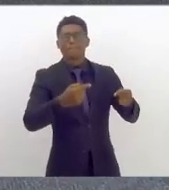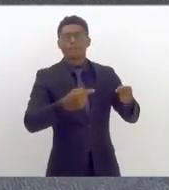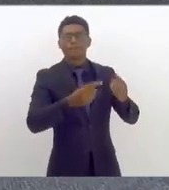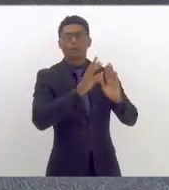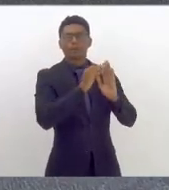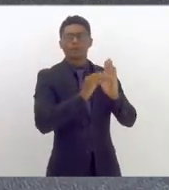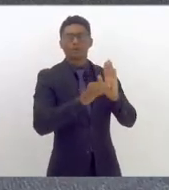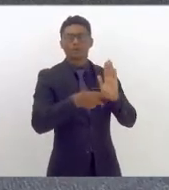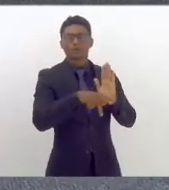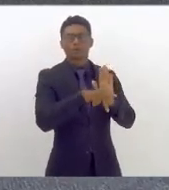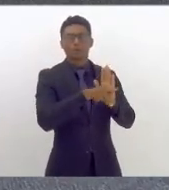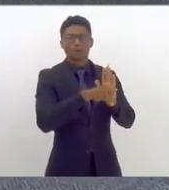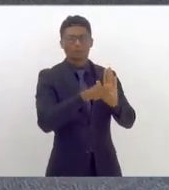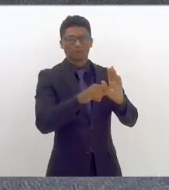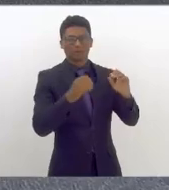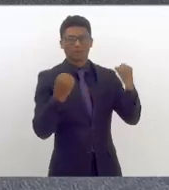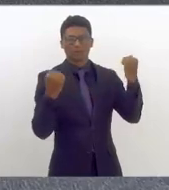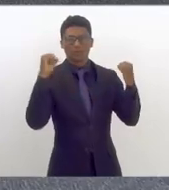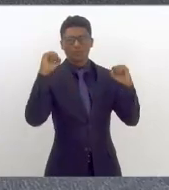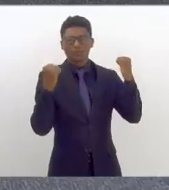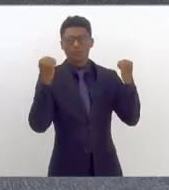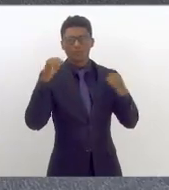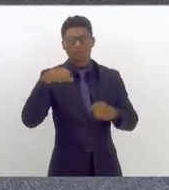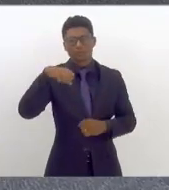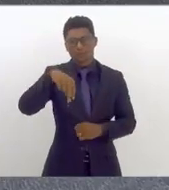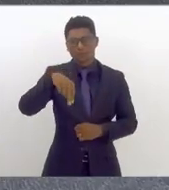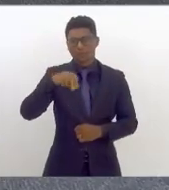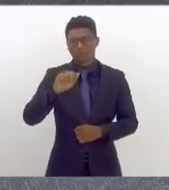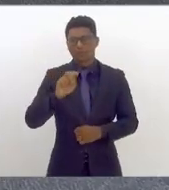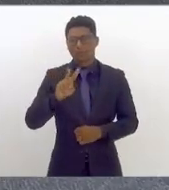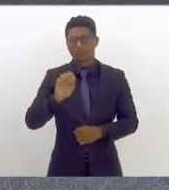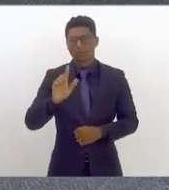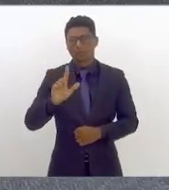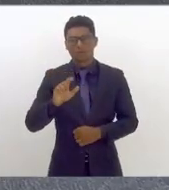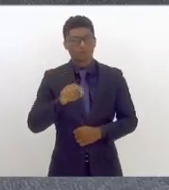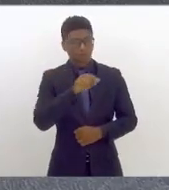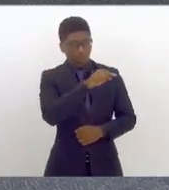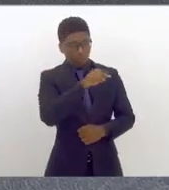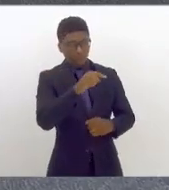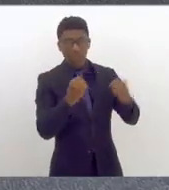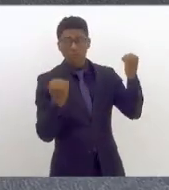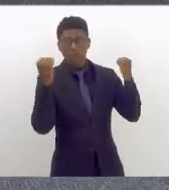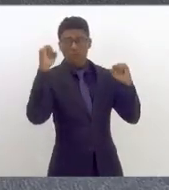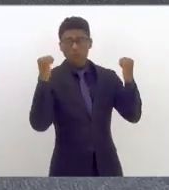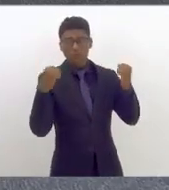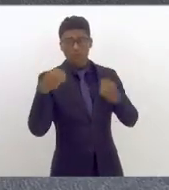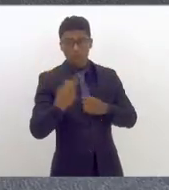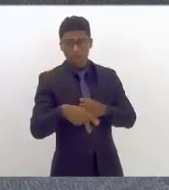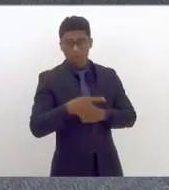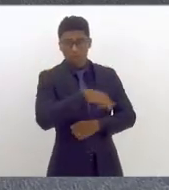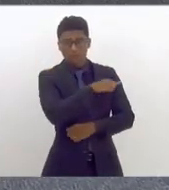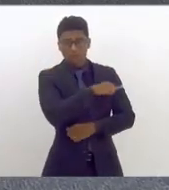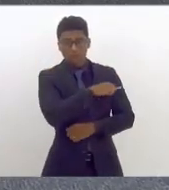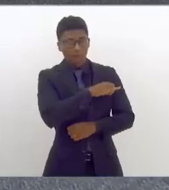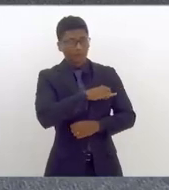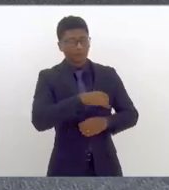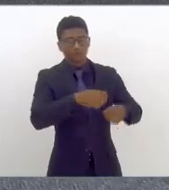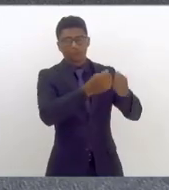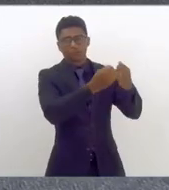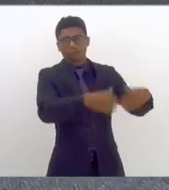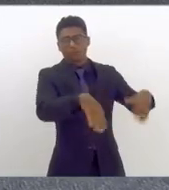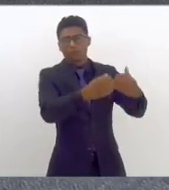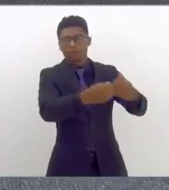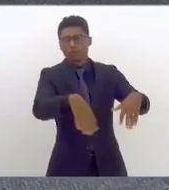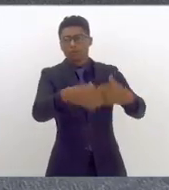Essa decisão, tomada também em Brasília, dizimou esta indústria potente do Rio de Janeiro, dizimou dezenas de milhares de empregos